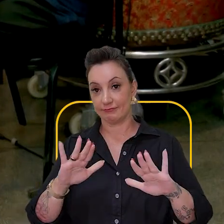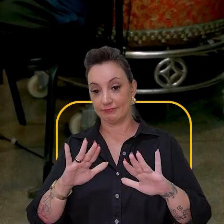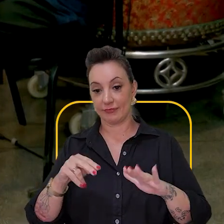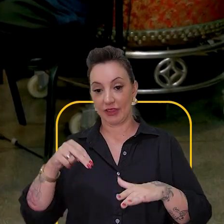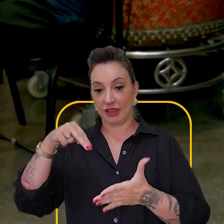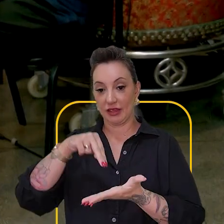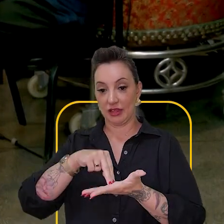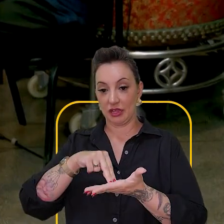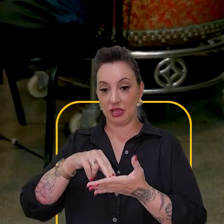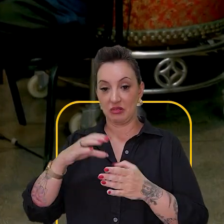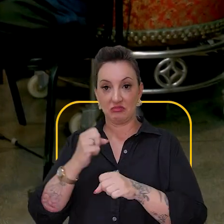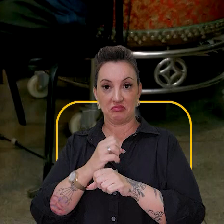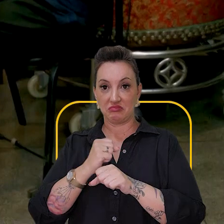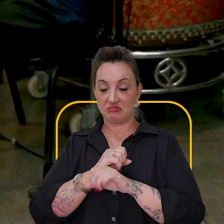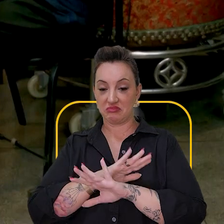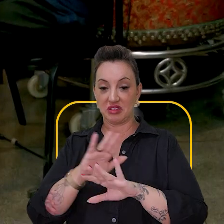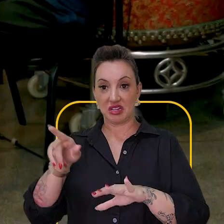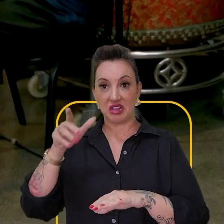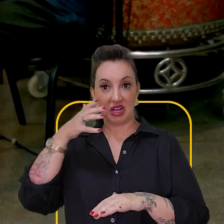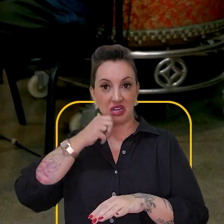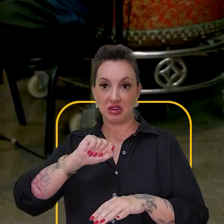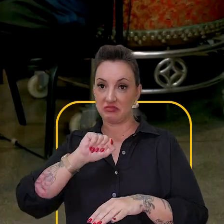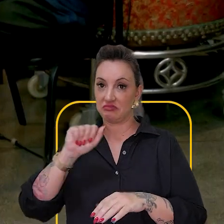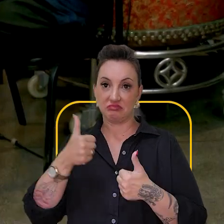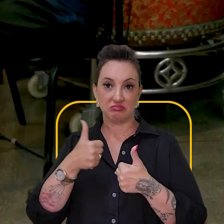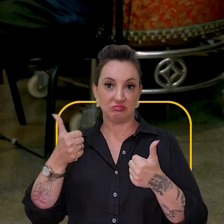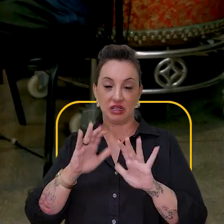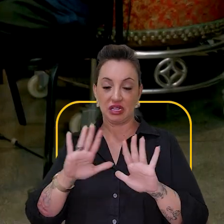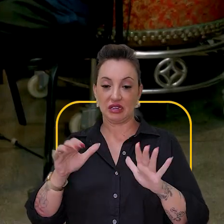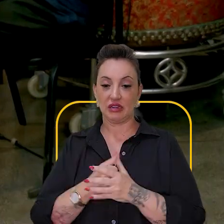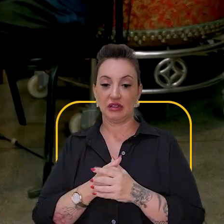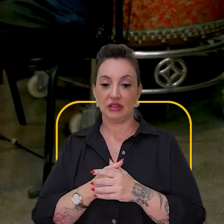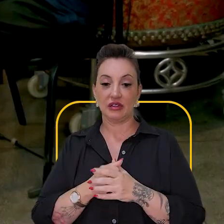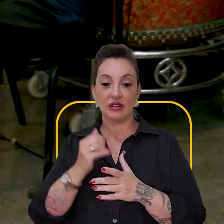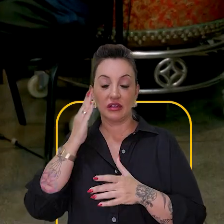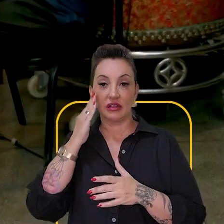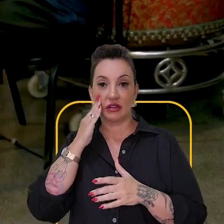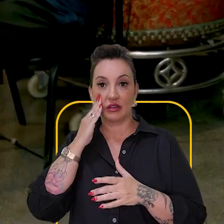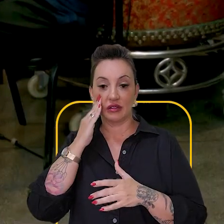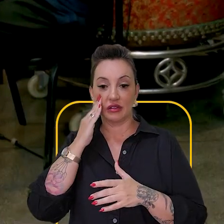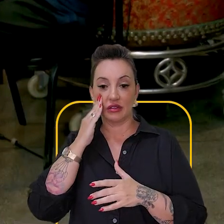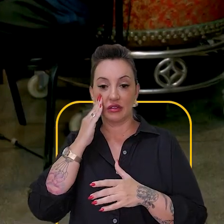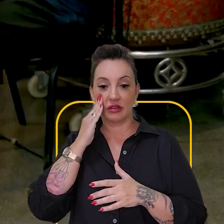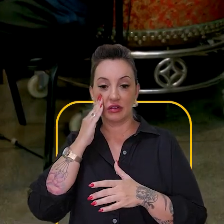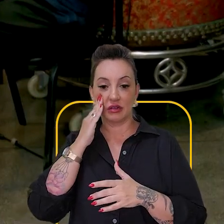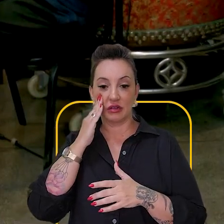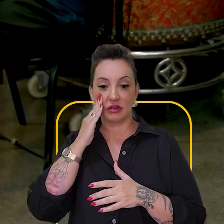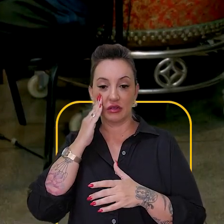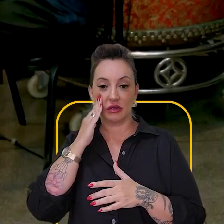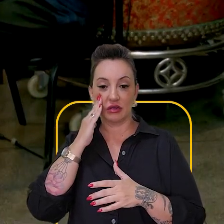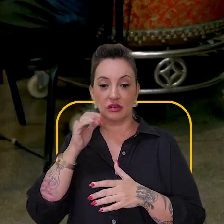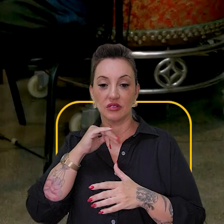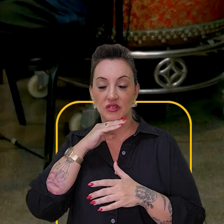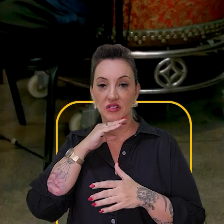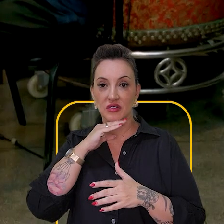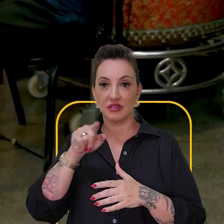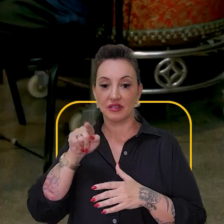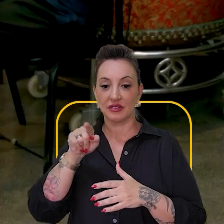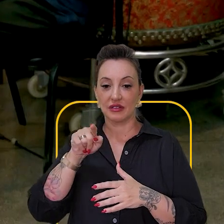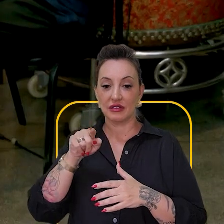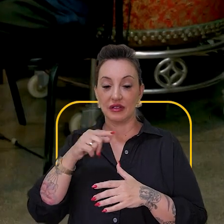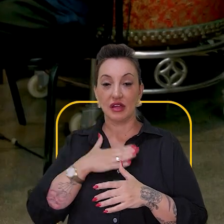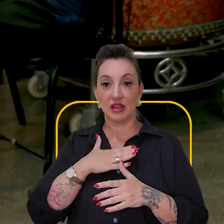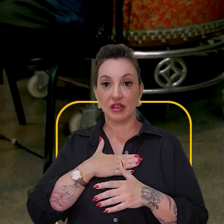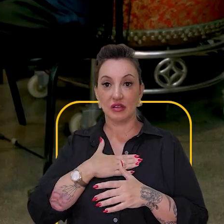quando eu subi pra Contagem aí acabou o round Ele ganhou Beleza então para você vê como eu não sou que nem você falou nesse